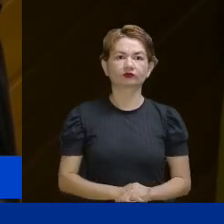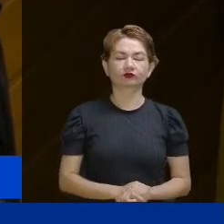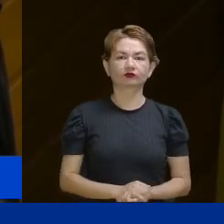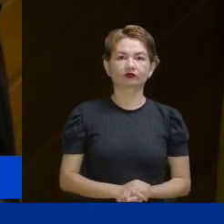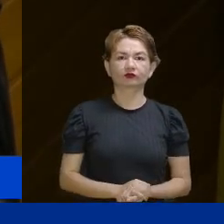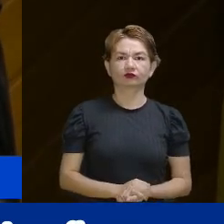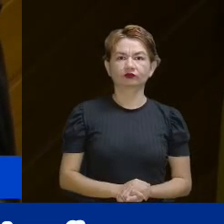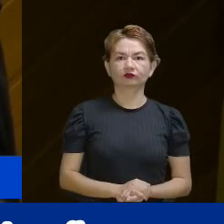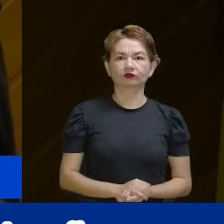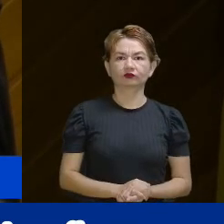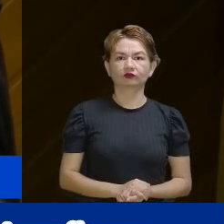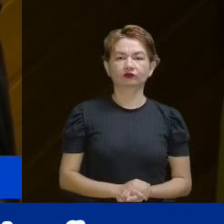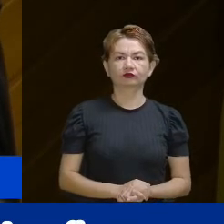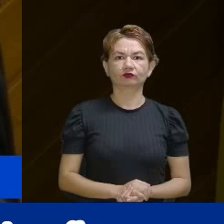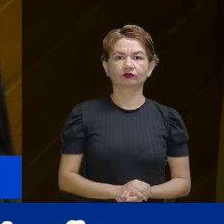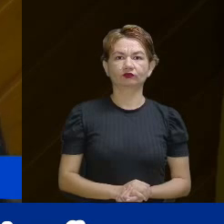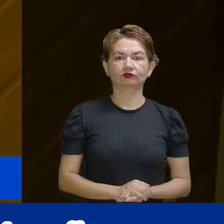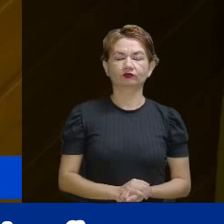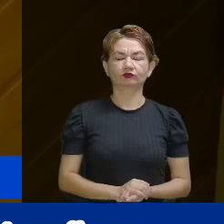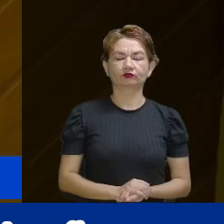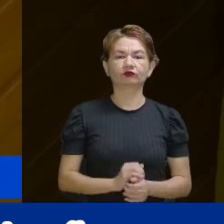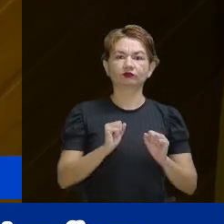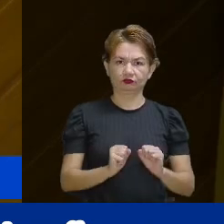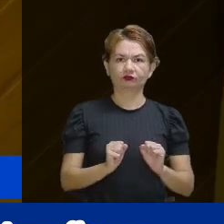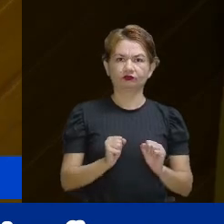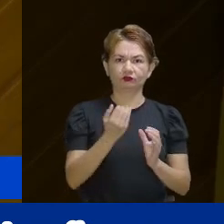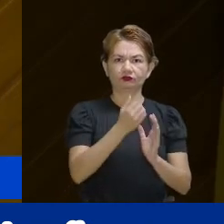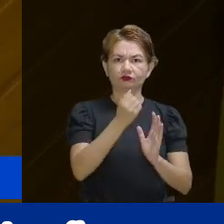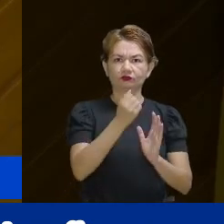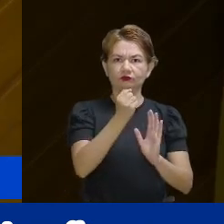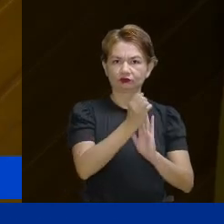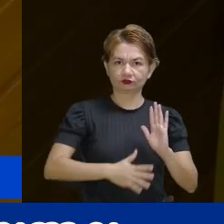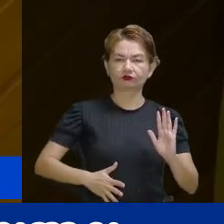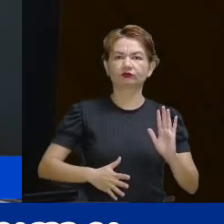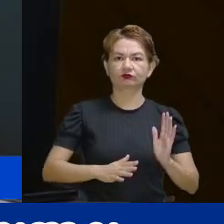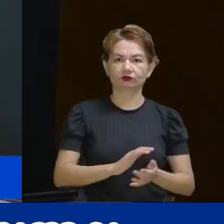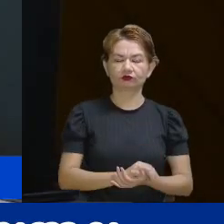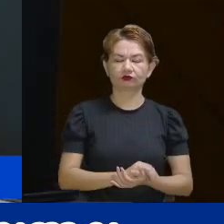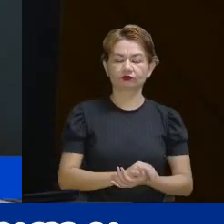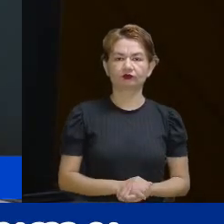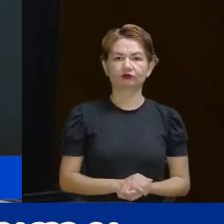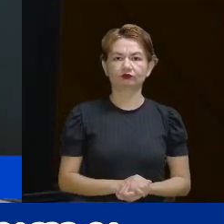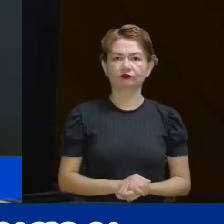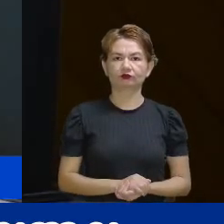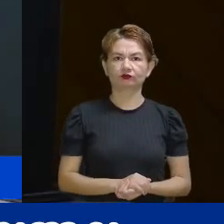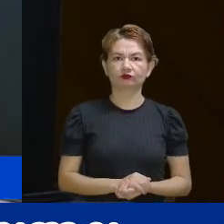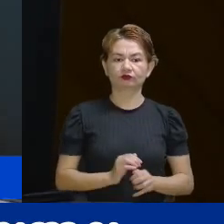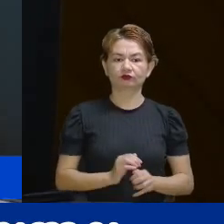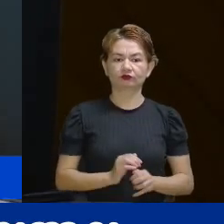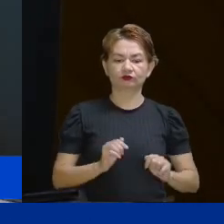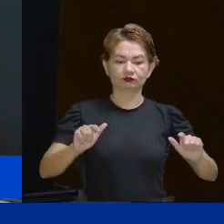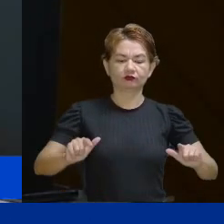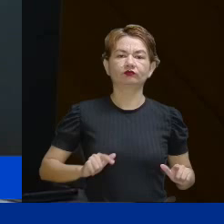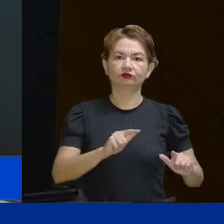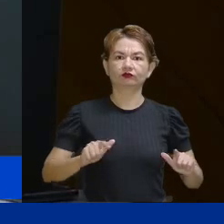Excelência, posso chamar já embargo? Chama julgamento, embargo de declaração na ação de impugnação de mandato eletivo